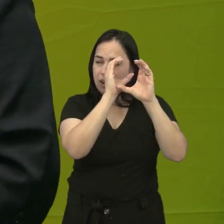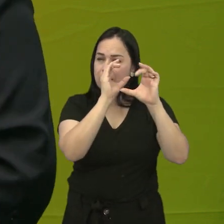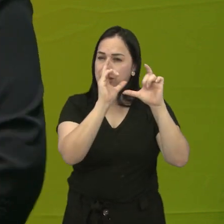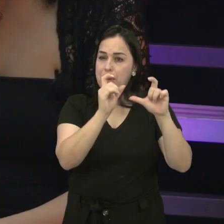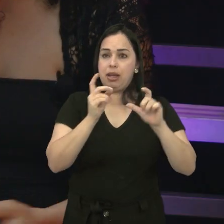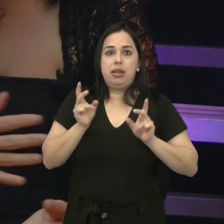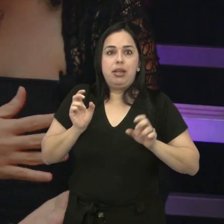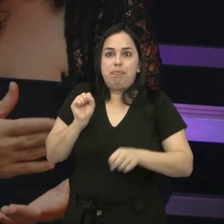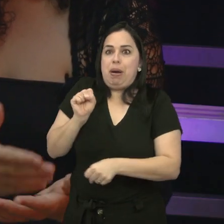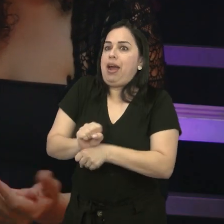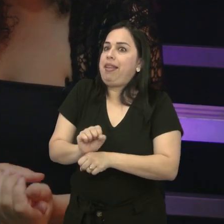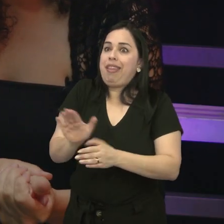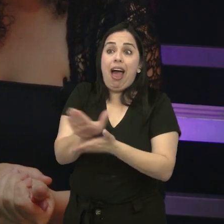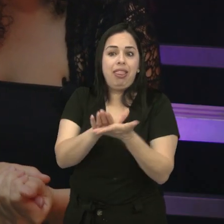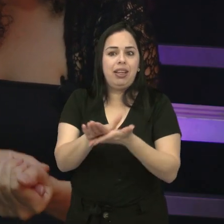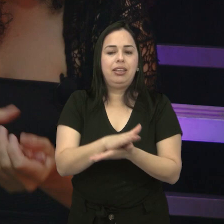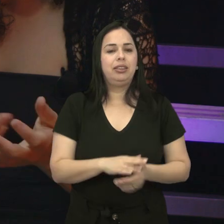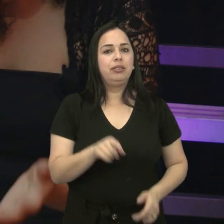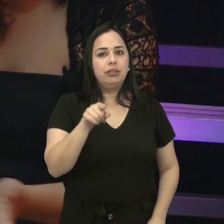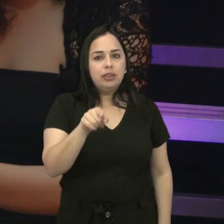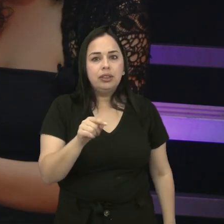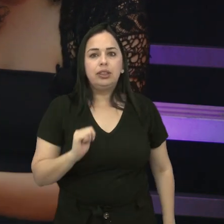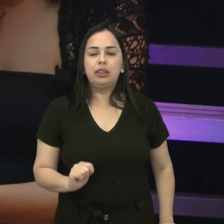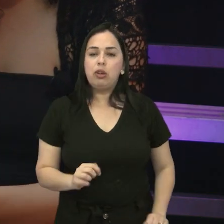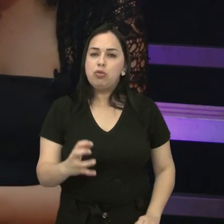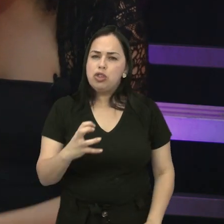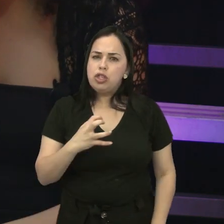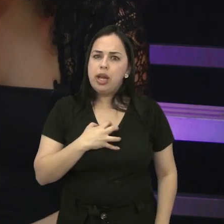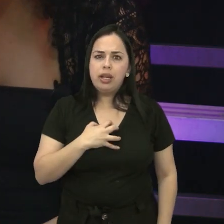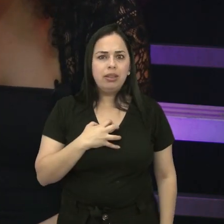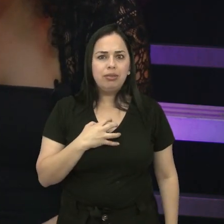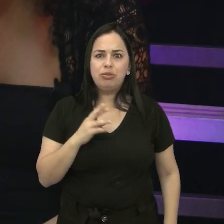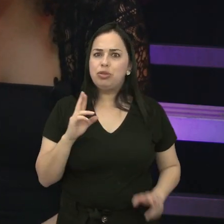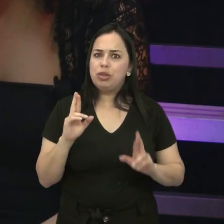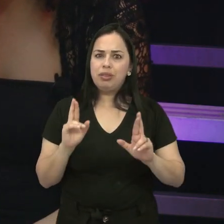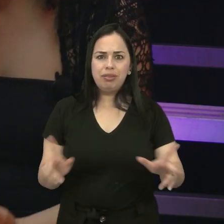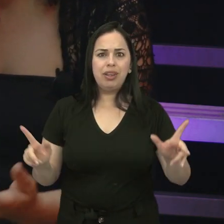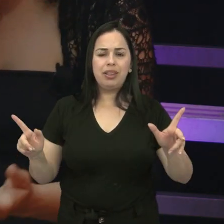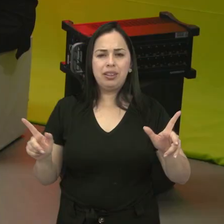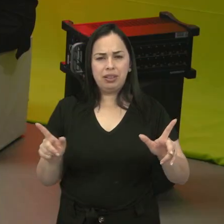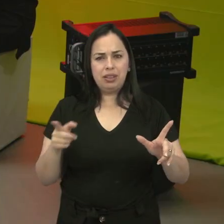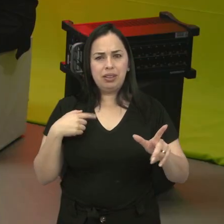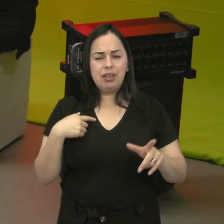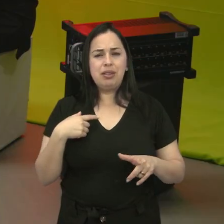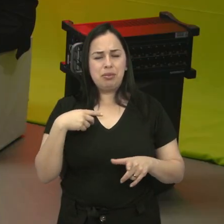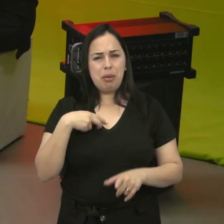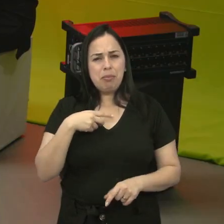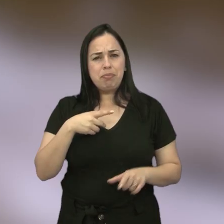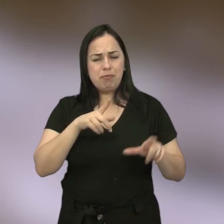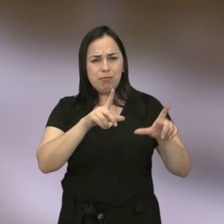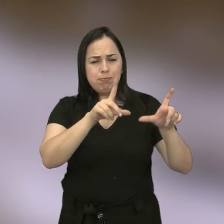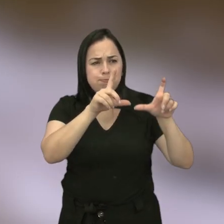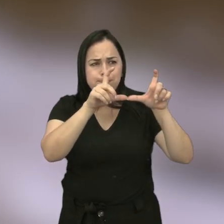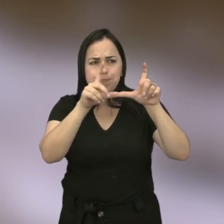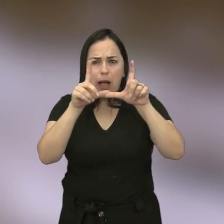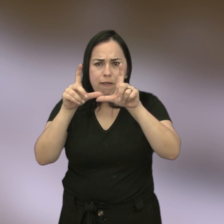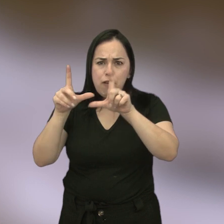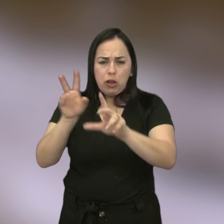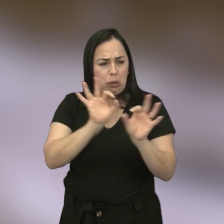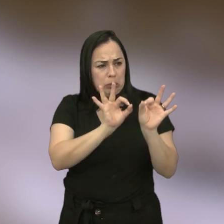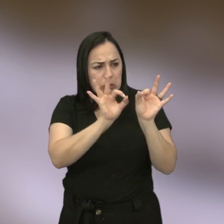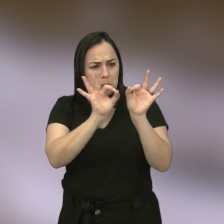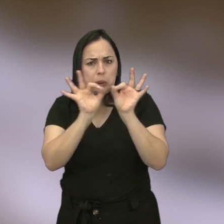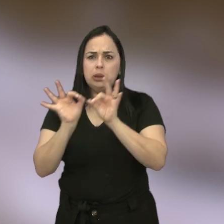então. E, Nadine, você tem um olhar muito único, né? Pra fotografia, a gente observando seu trabalho consegue identificar